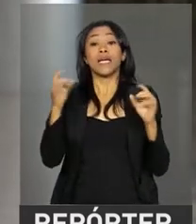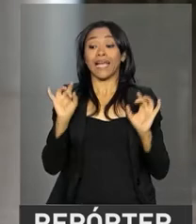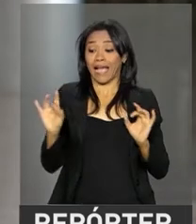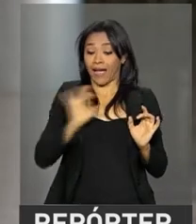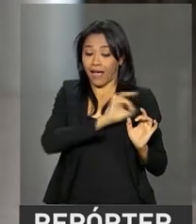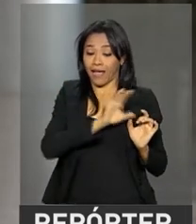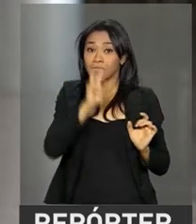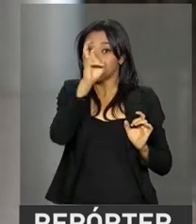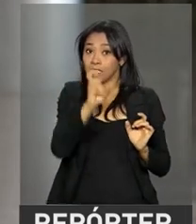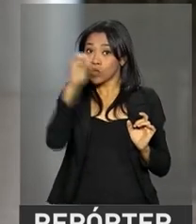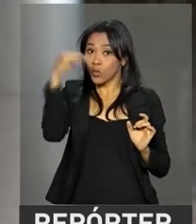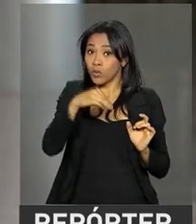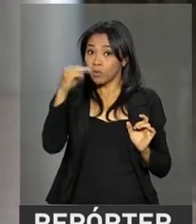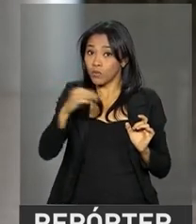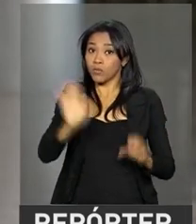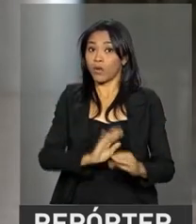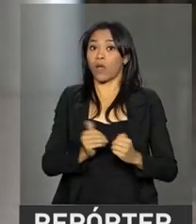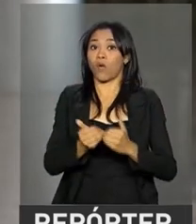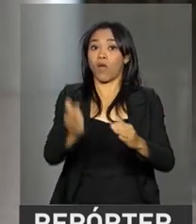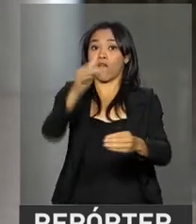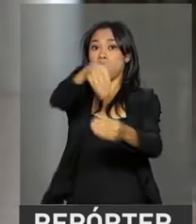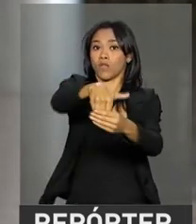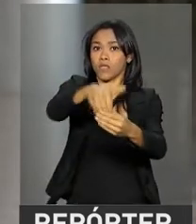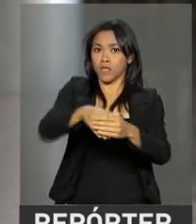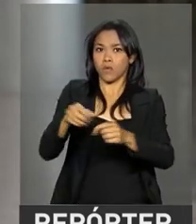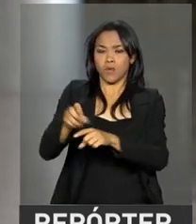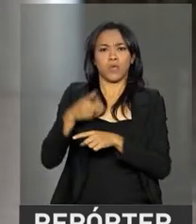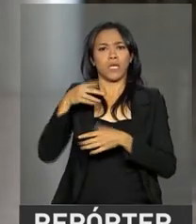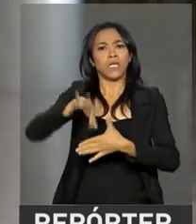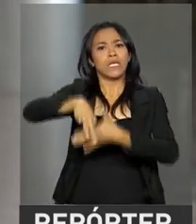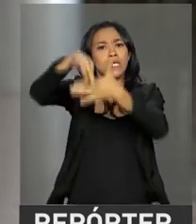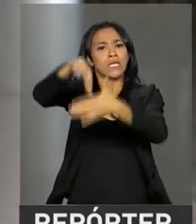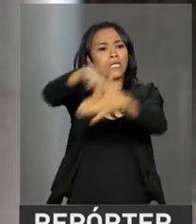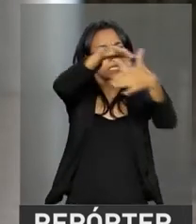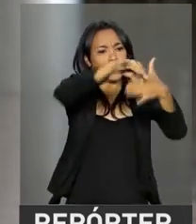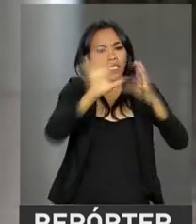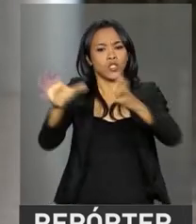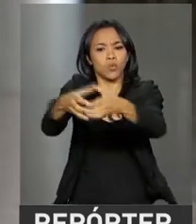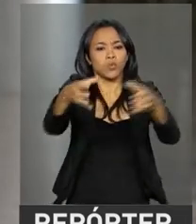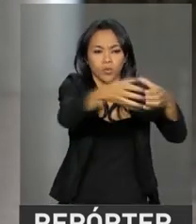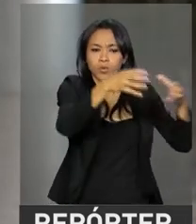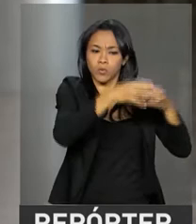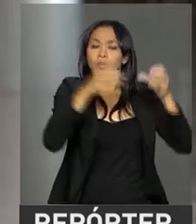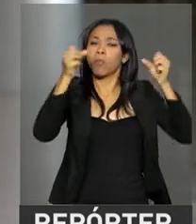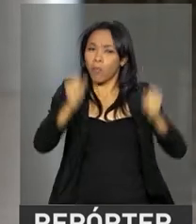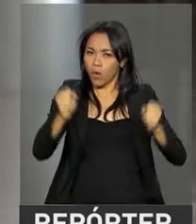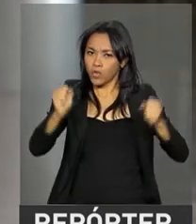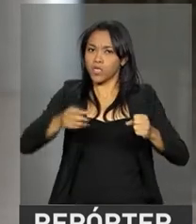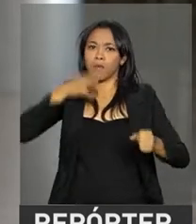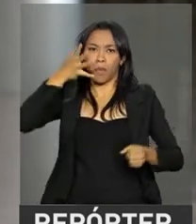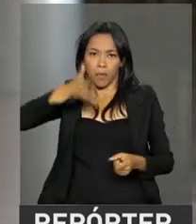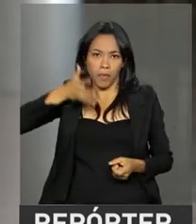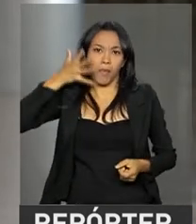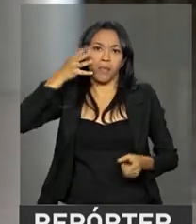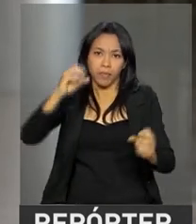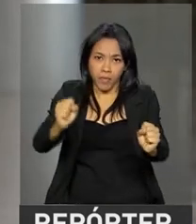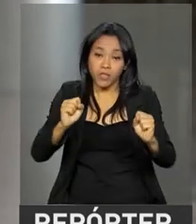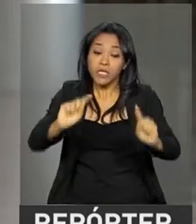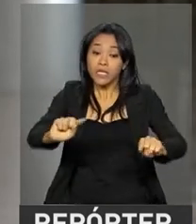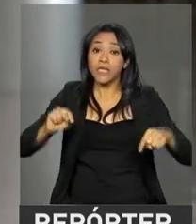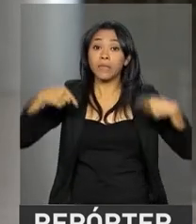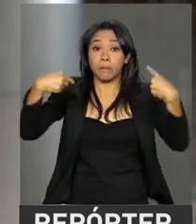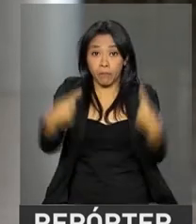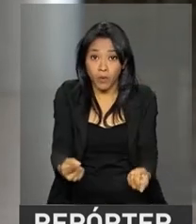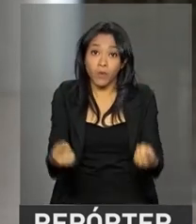os líderes também podem discursar nesta fase para orientar a bancada depois disso o começa a chamada